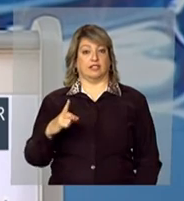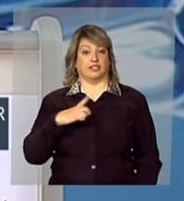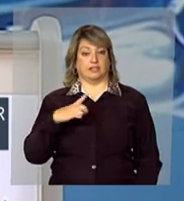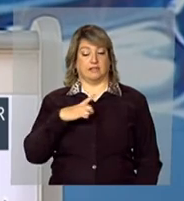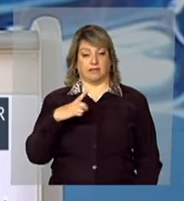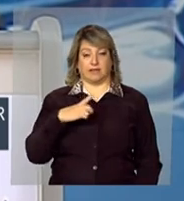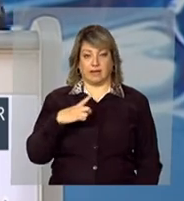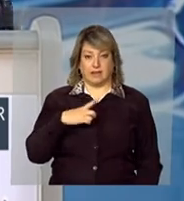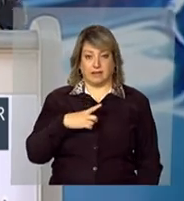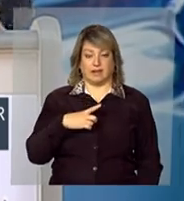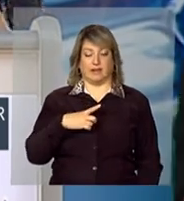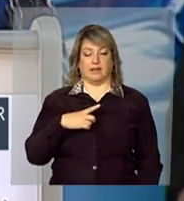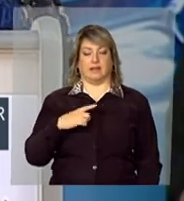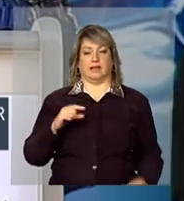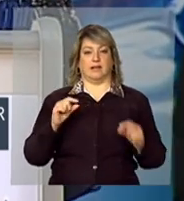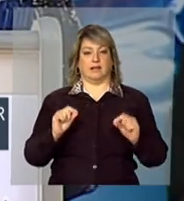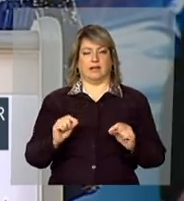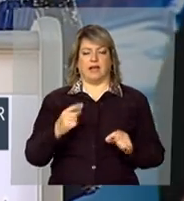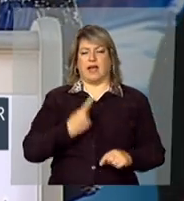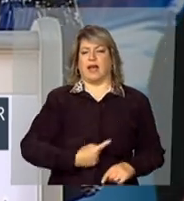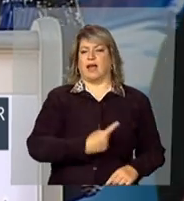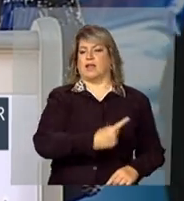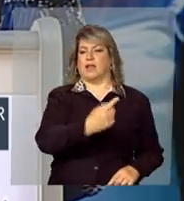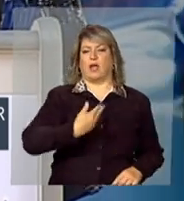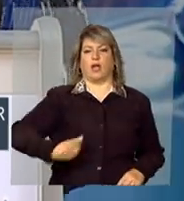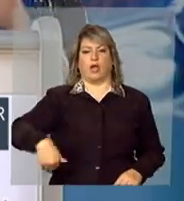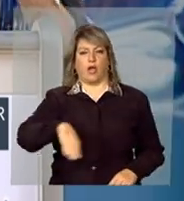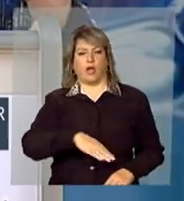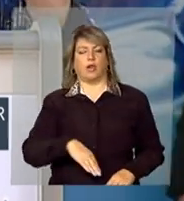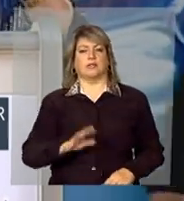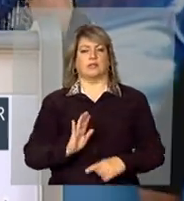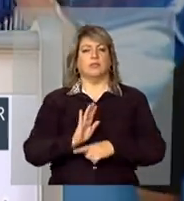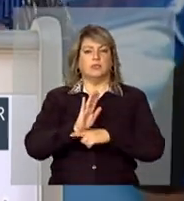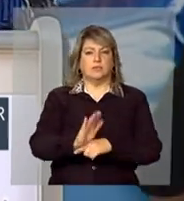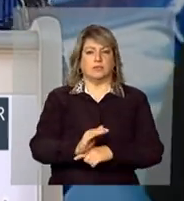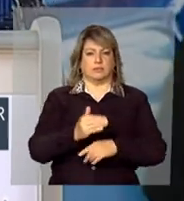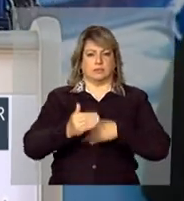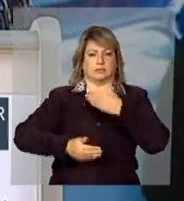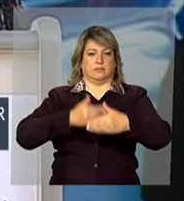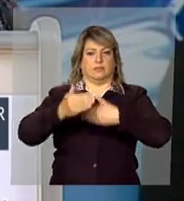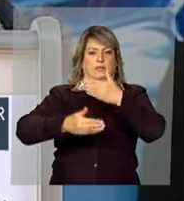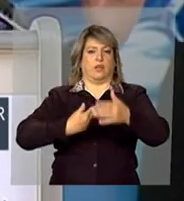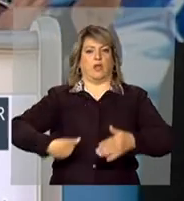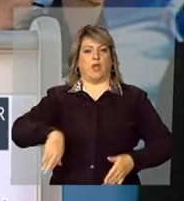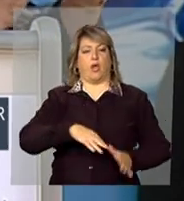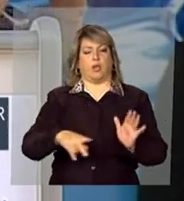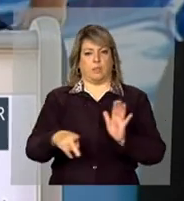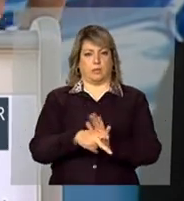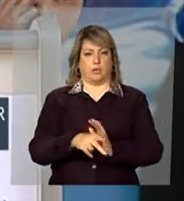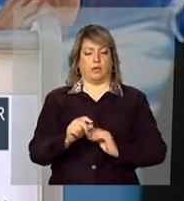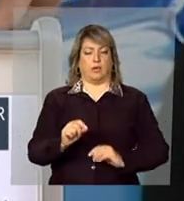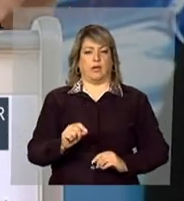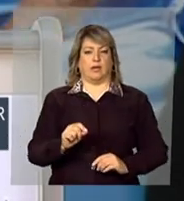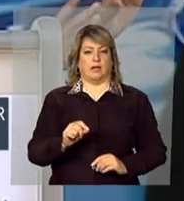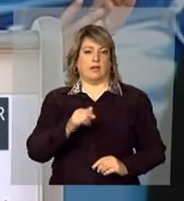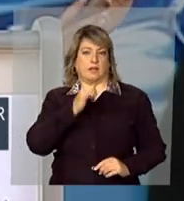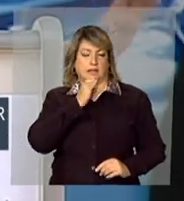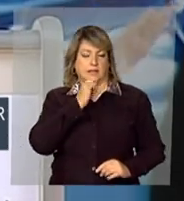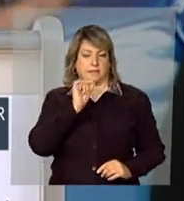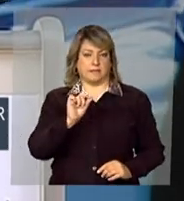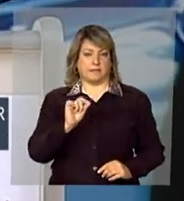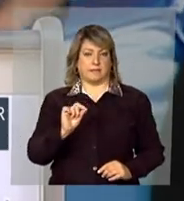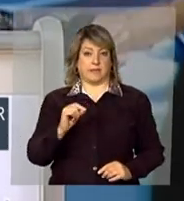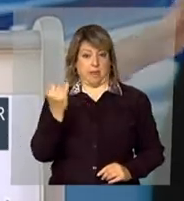patrimônio de cada um de nós formos nós mesmos. Não, é importante